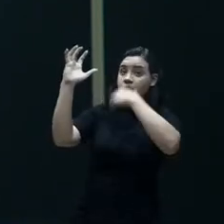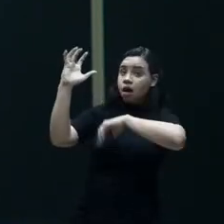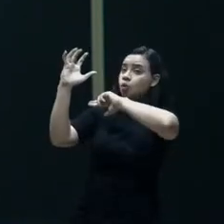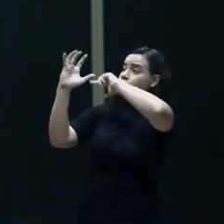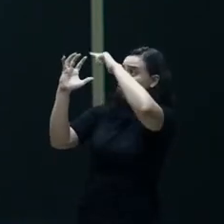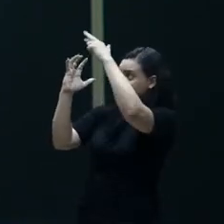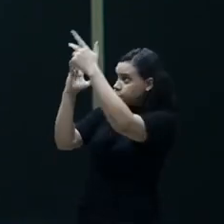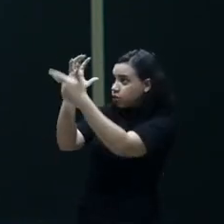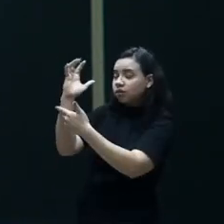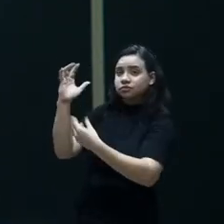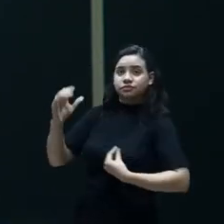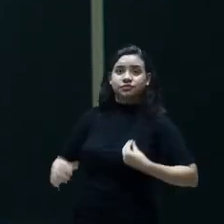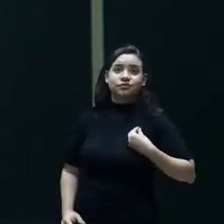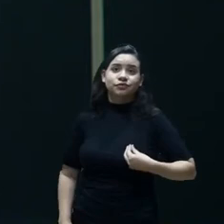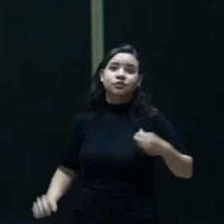Vida com Deus.